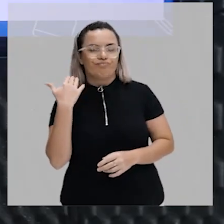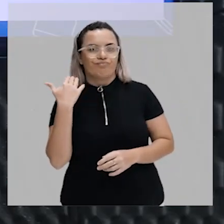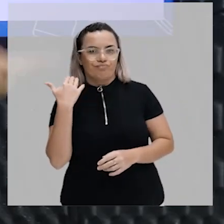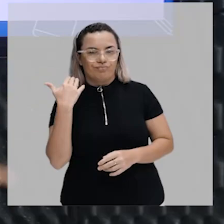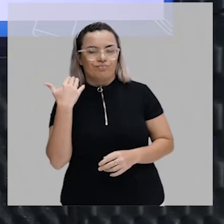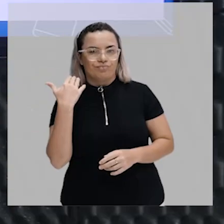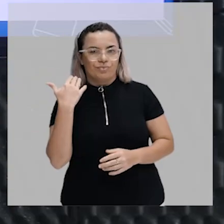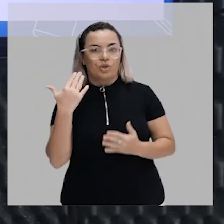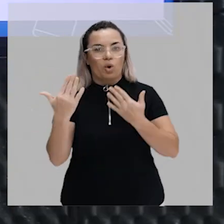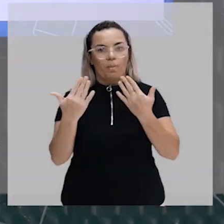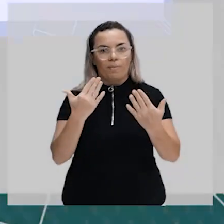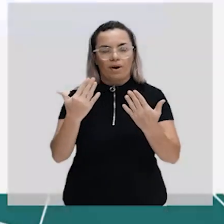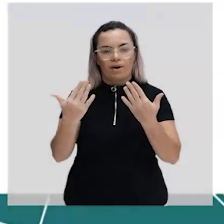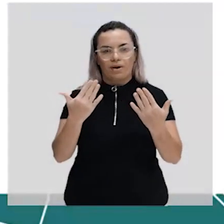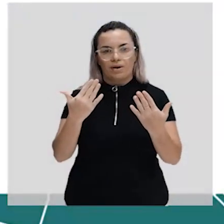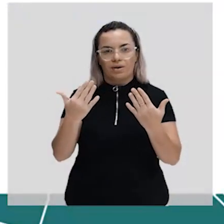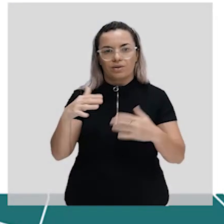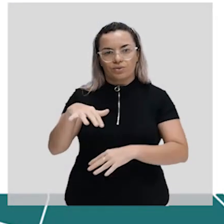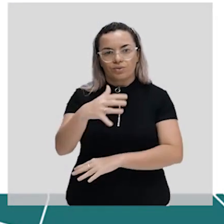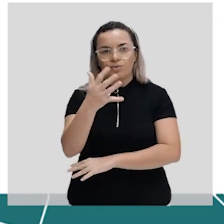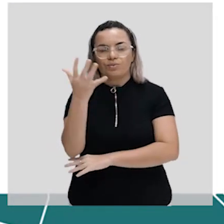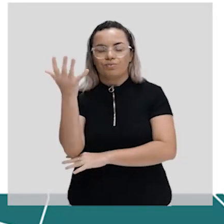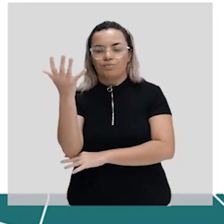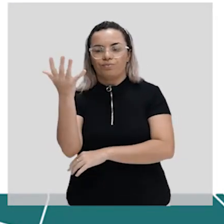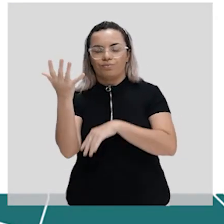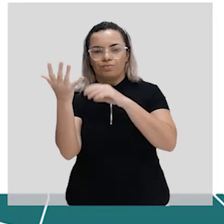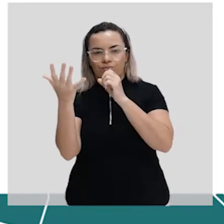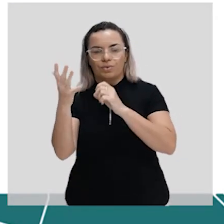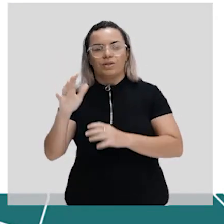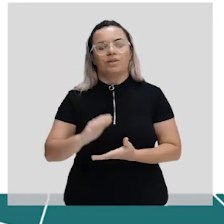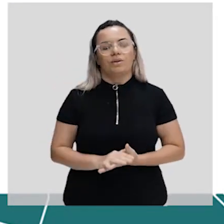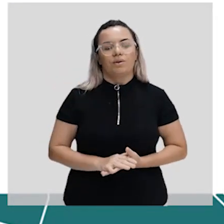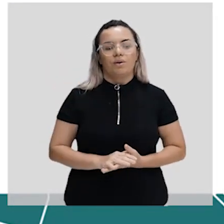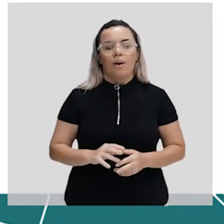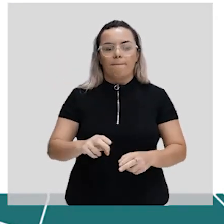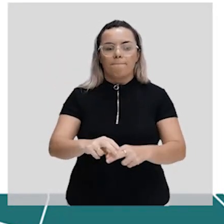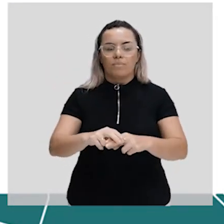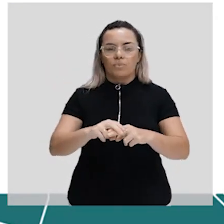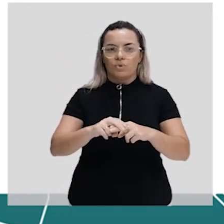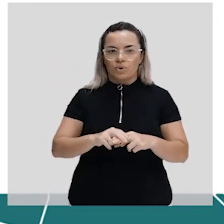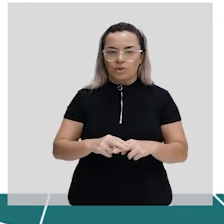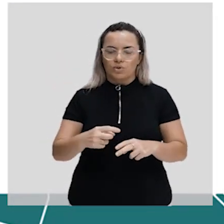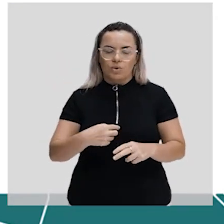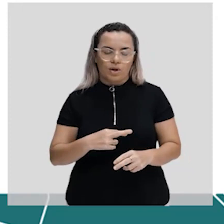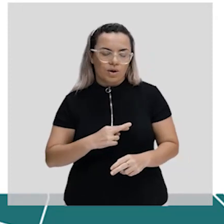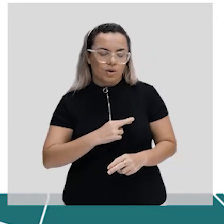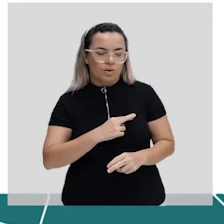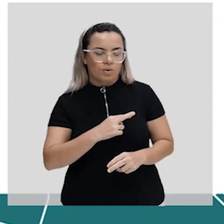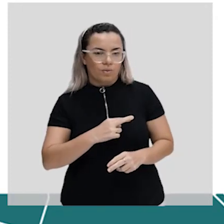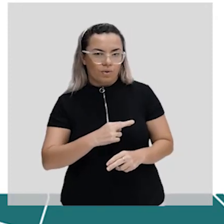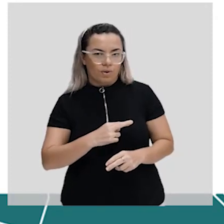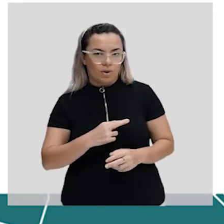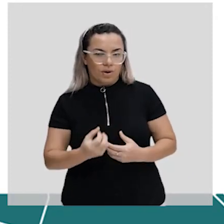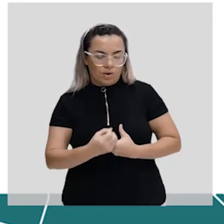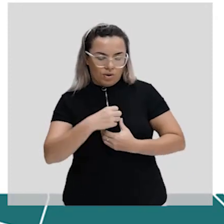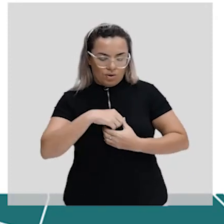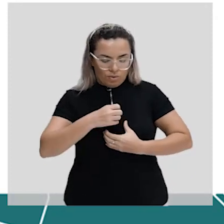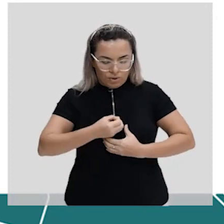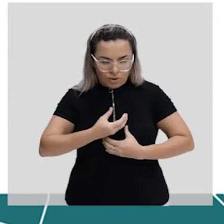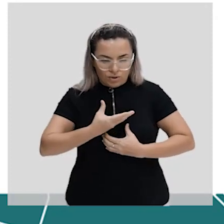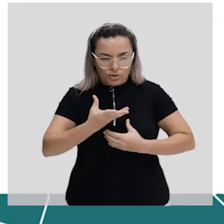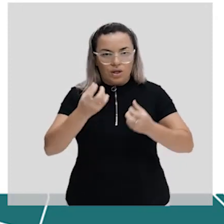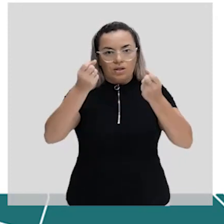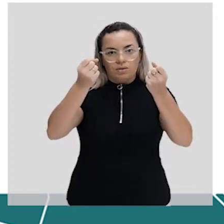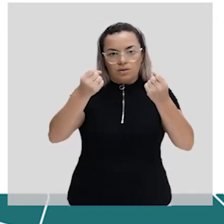entre os vivos. Então, o eu lírico está falando de uma pessoa que é amada e está morta.